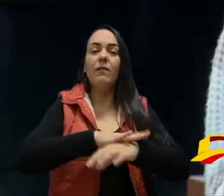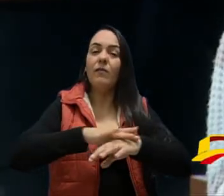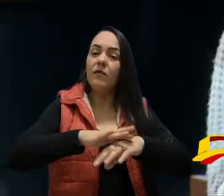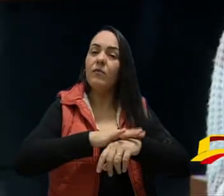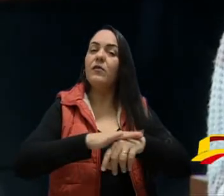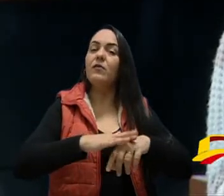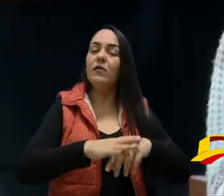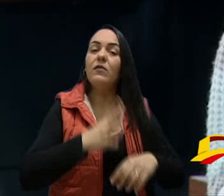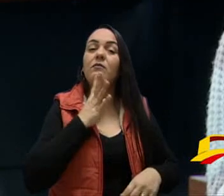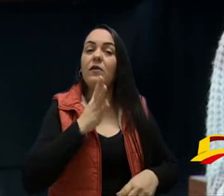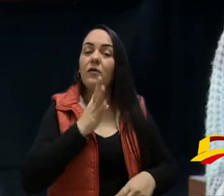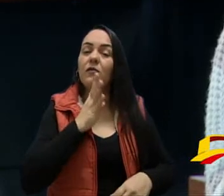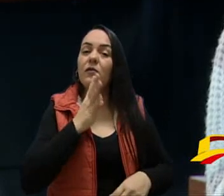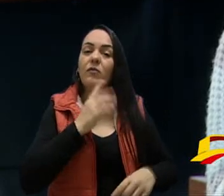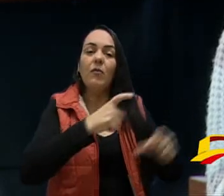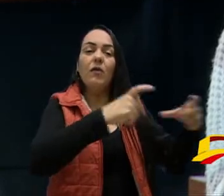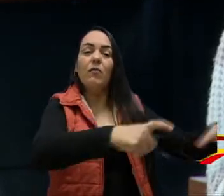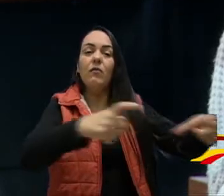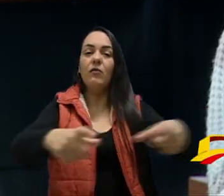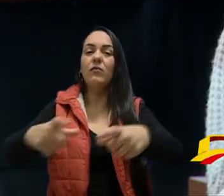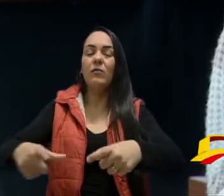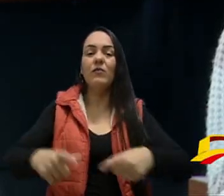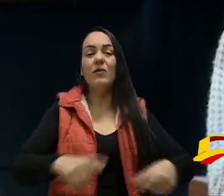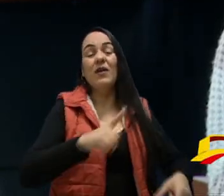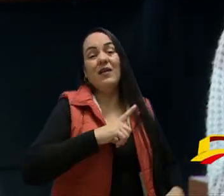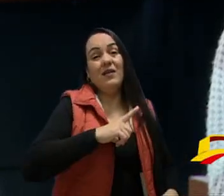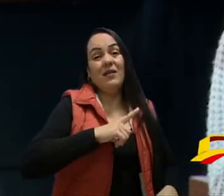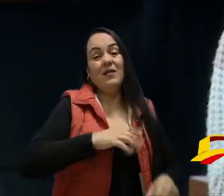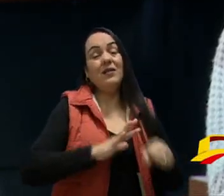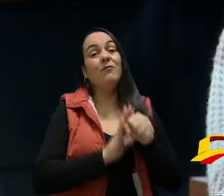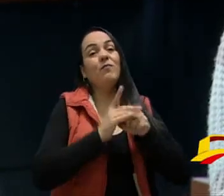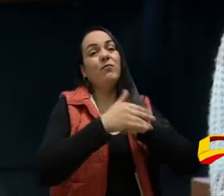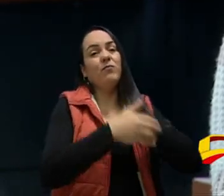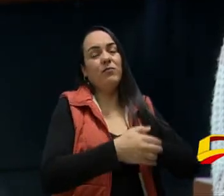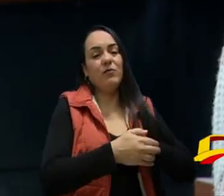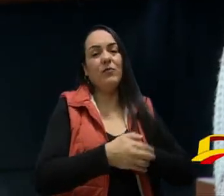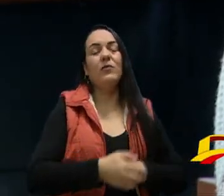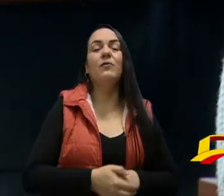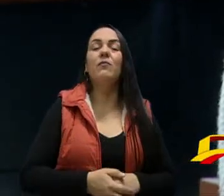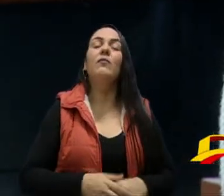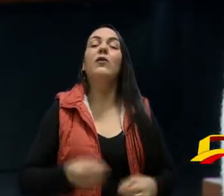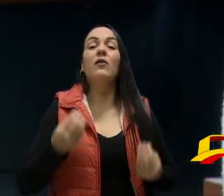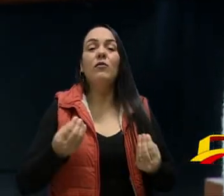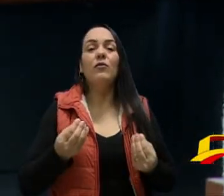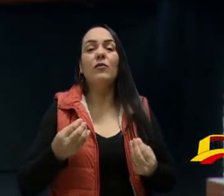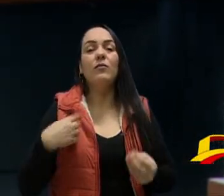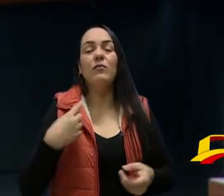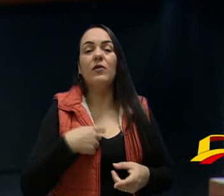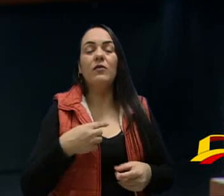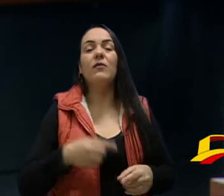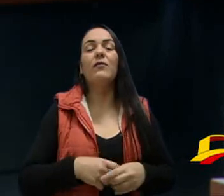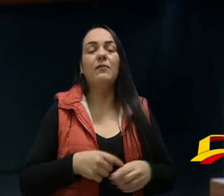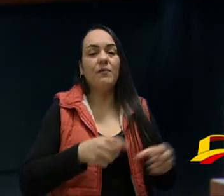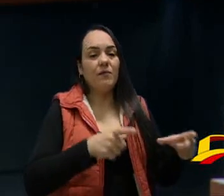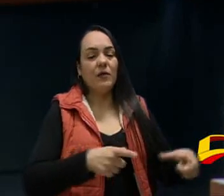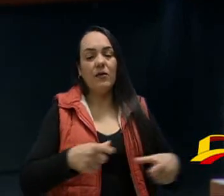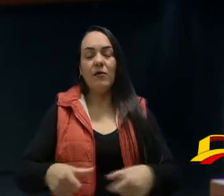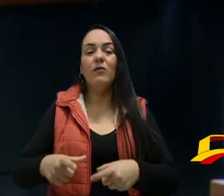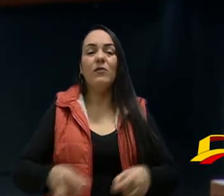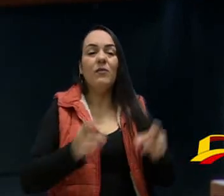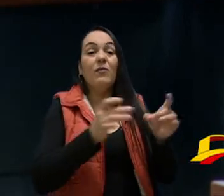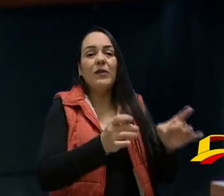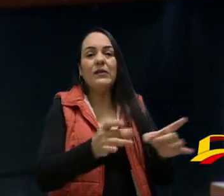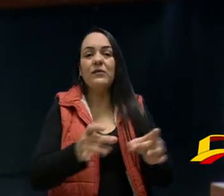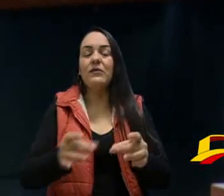saber e conhecer as áreas com maior número de casos e aonde é também tem os comércios que geram